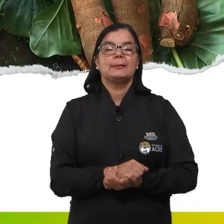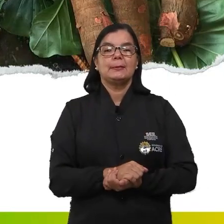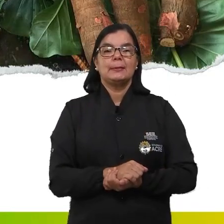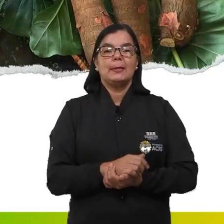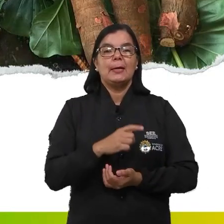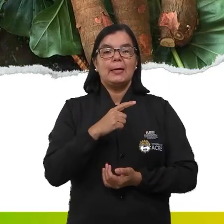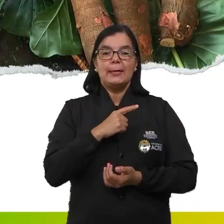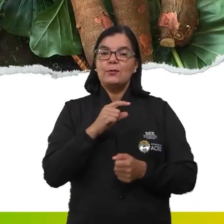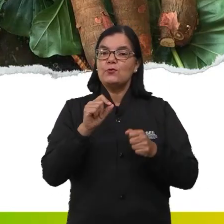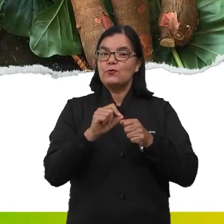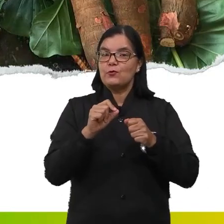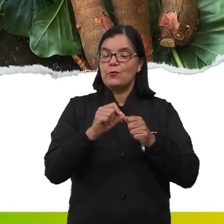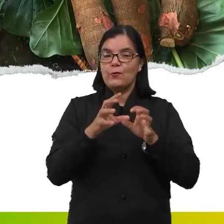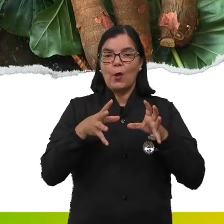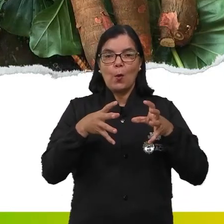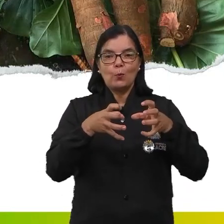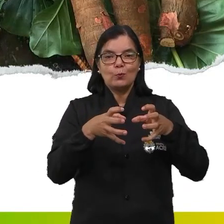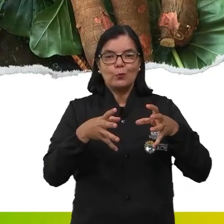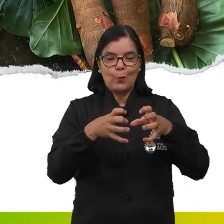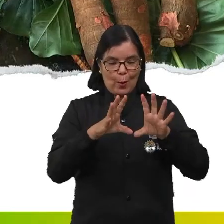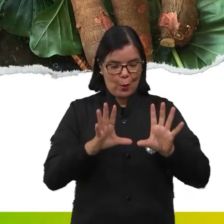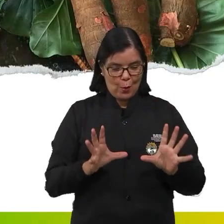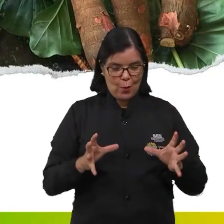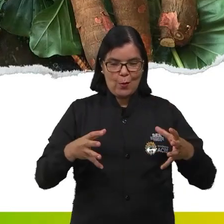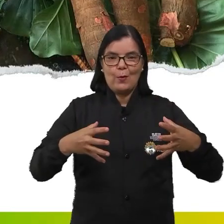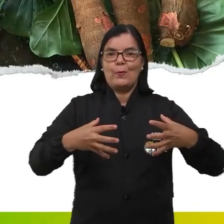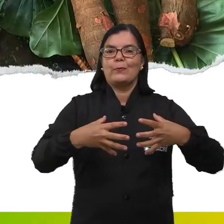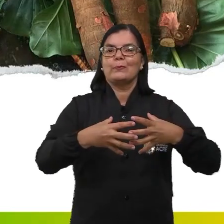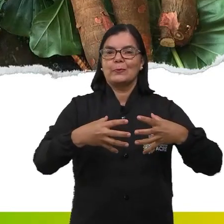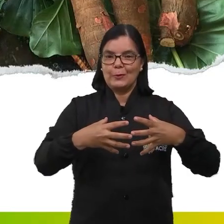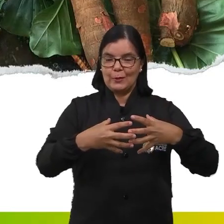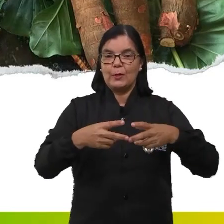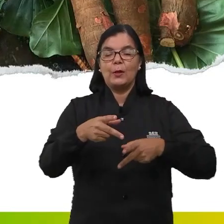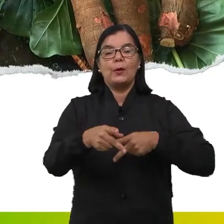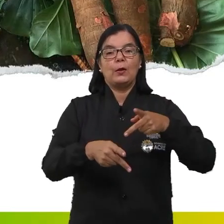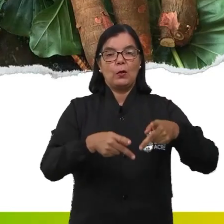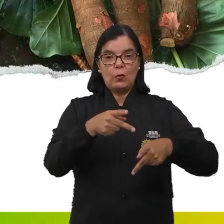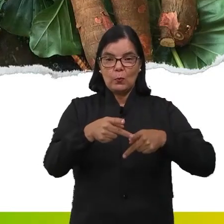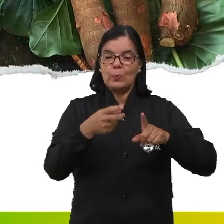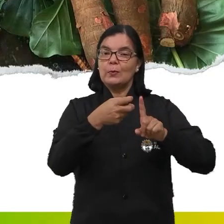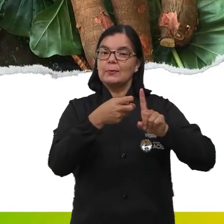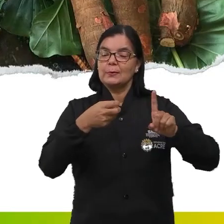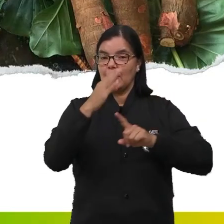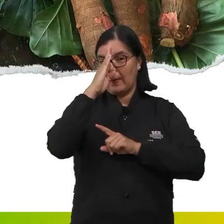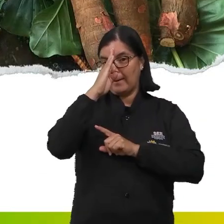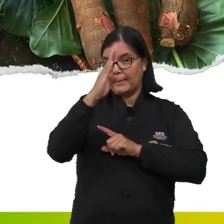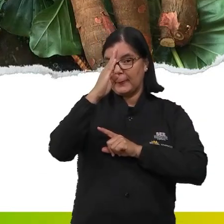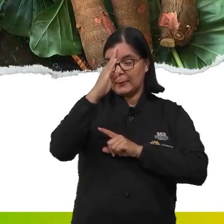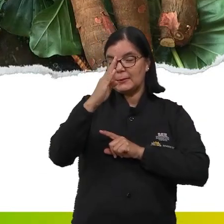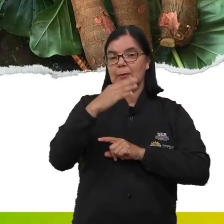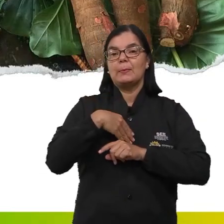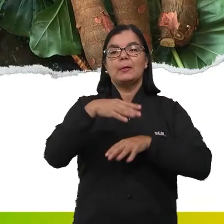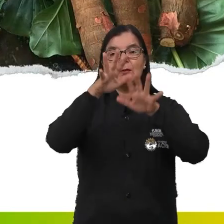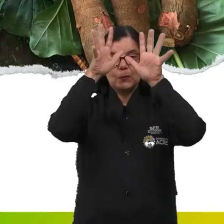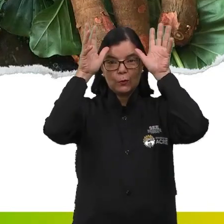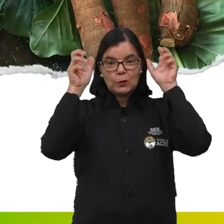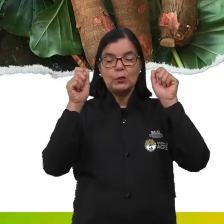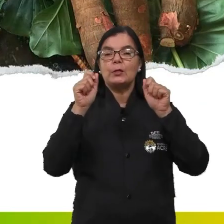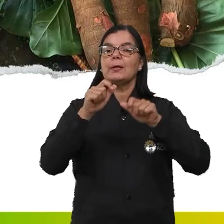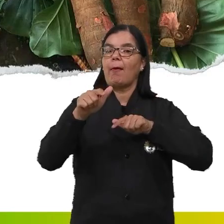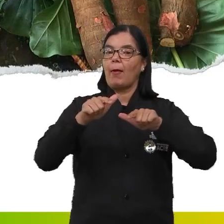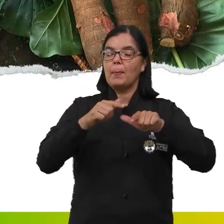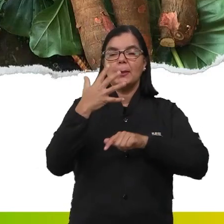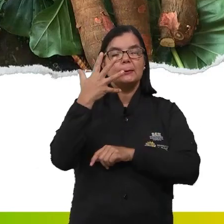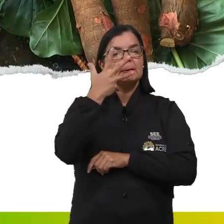de artesanato, as cestarias, que a gente sabe que os povos indígenas, principalmente aqui da nossa região, desenvolvem um trabalho